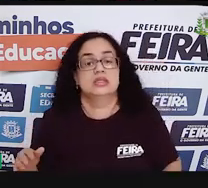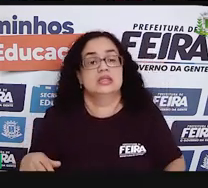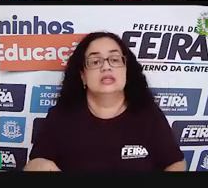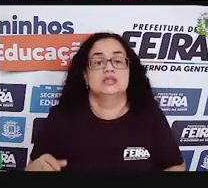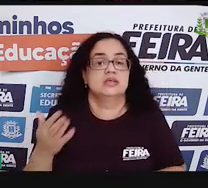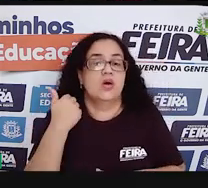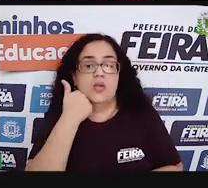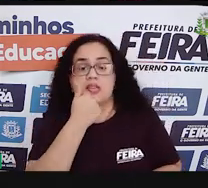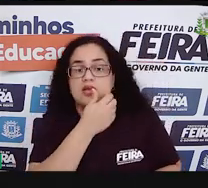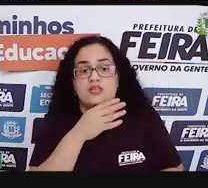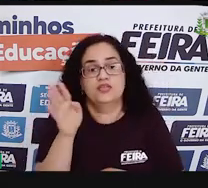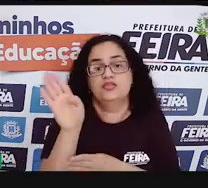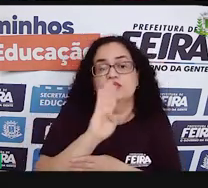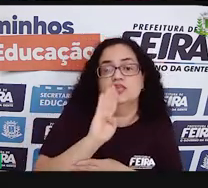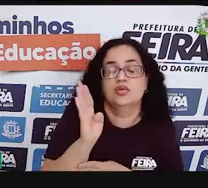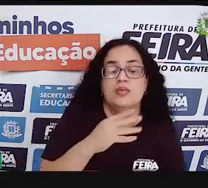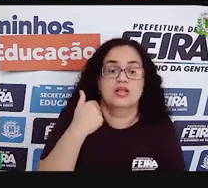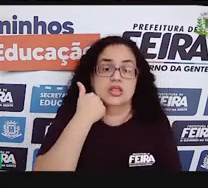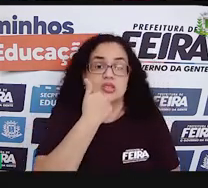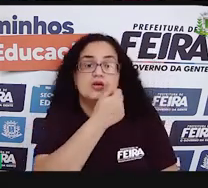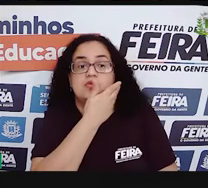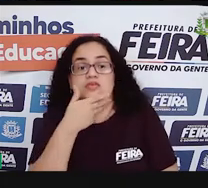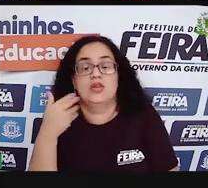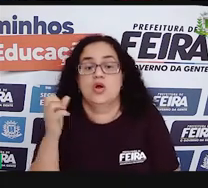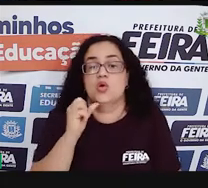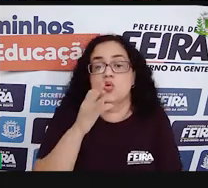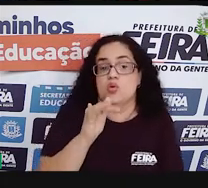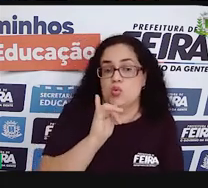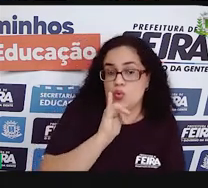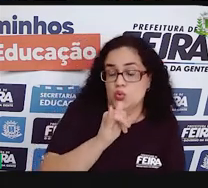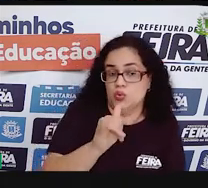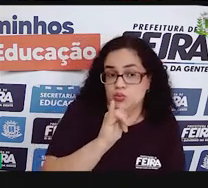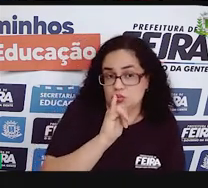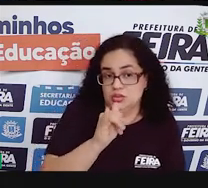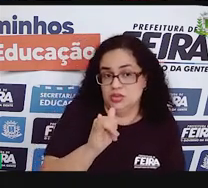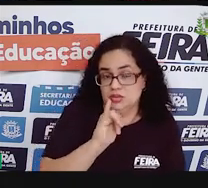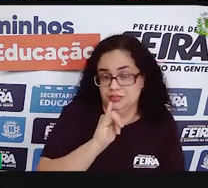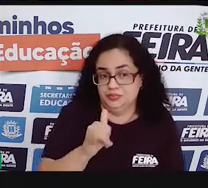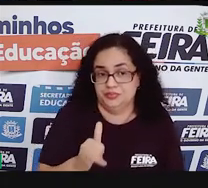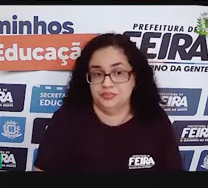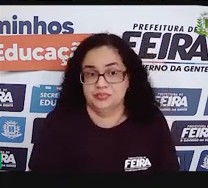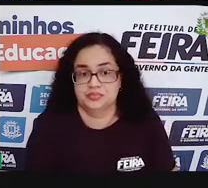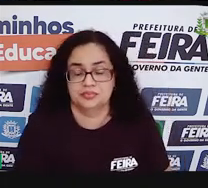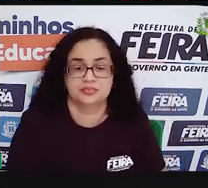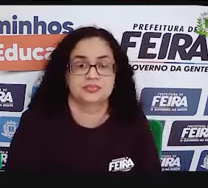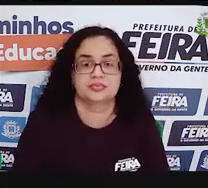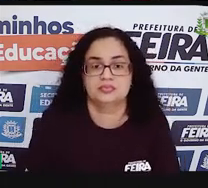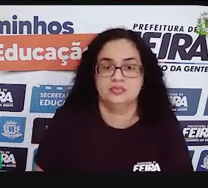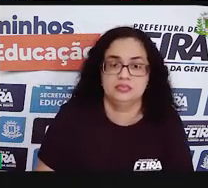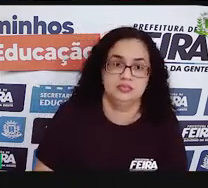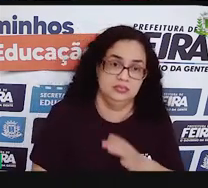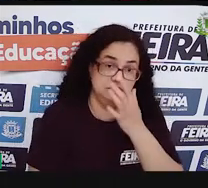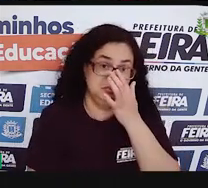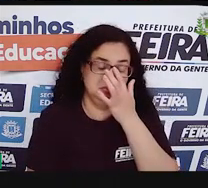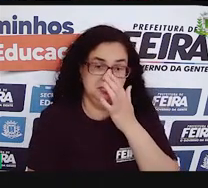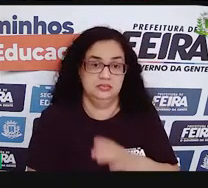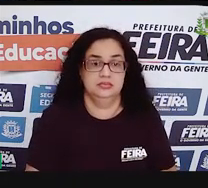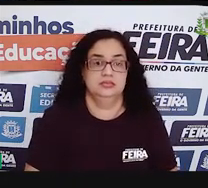que escolheu filme, que escolheu novela e que também escolheram noticiários.